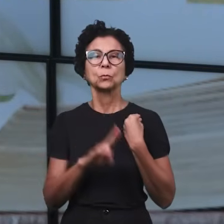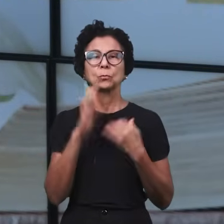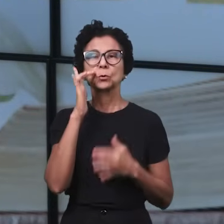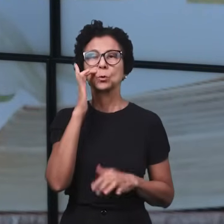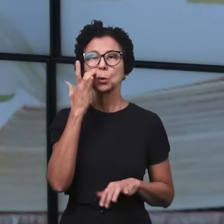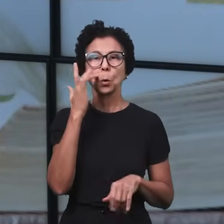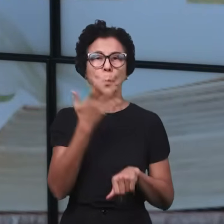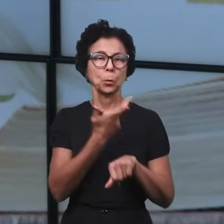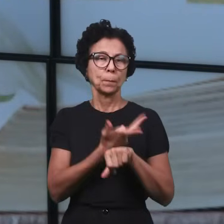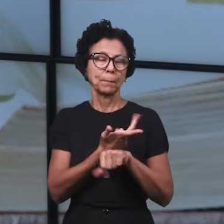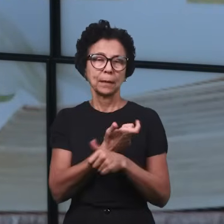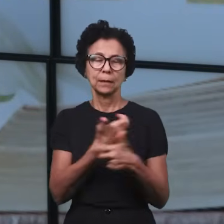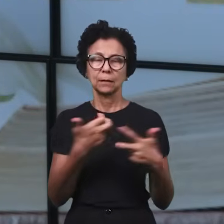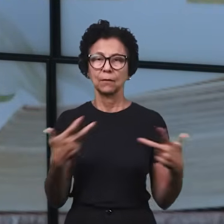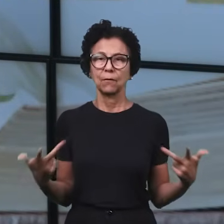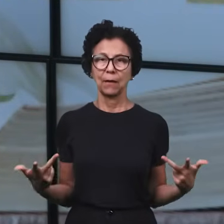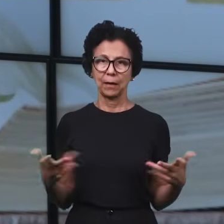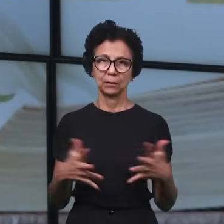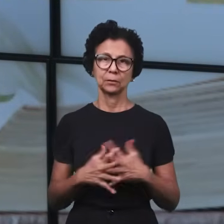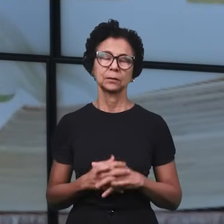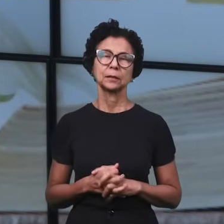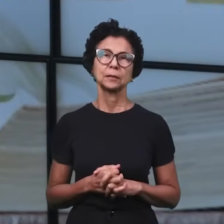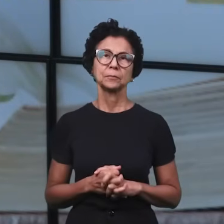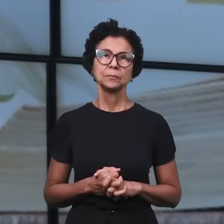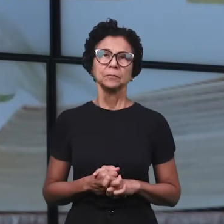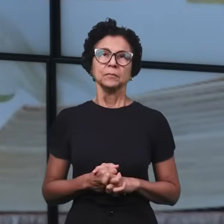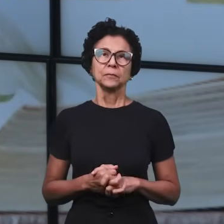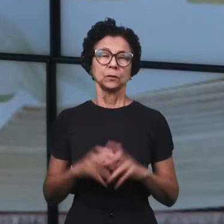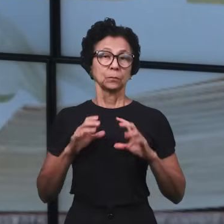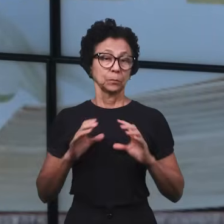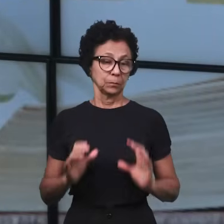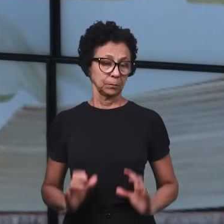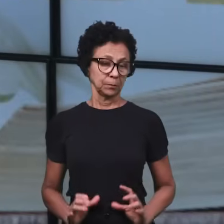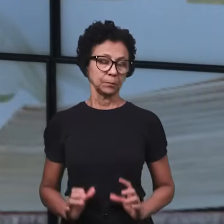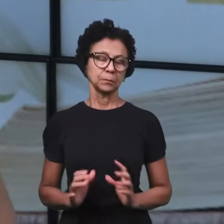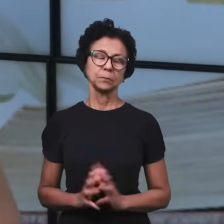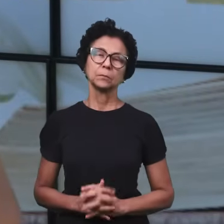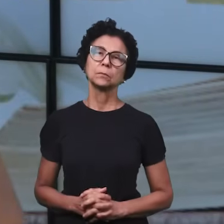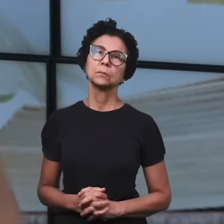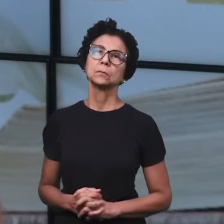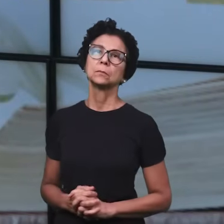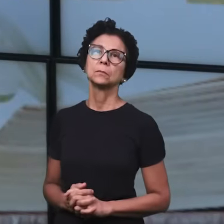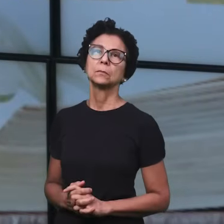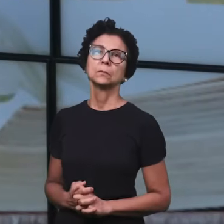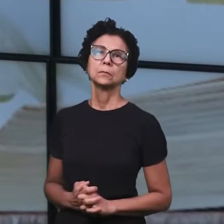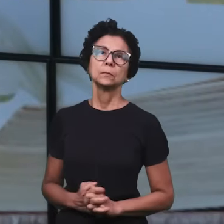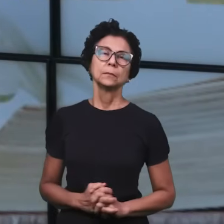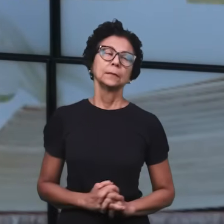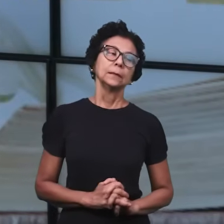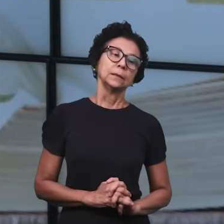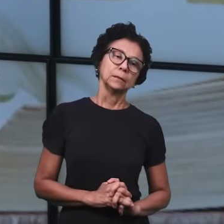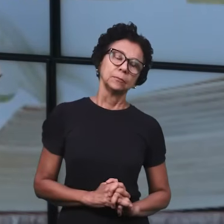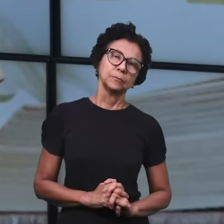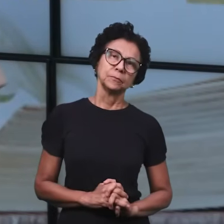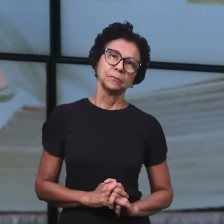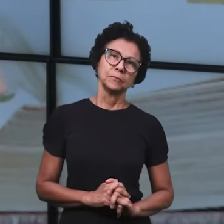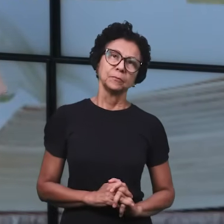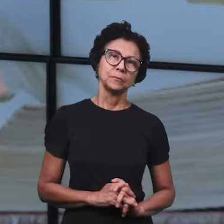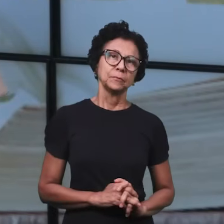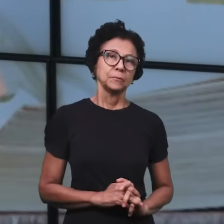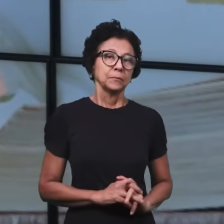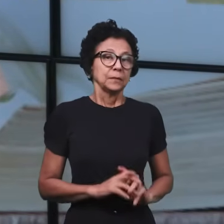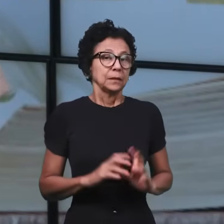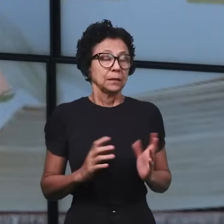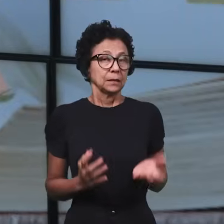uso das joias ou a compostura. Então, ao invés de fazer uso, de